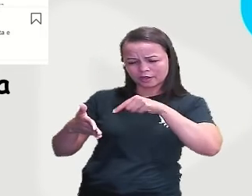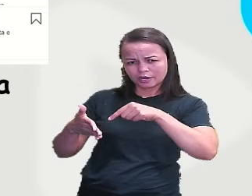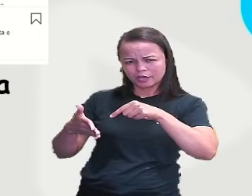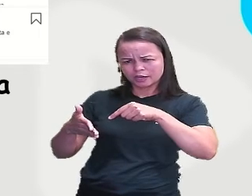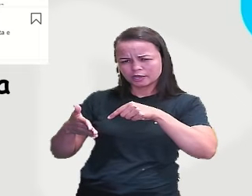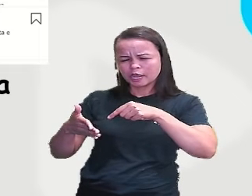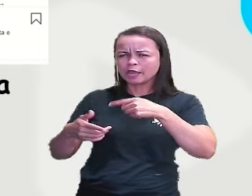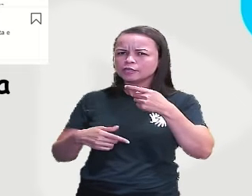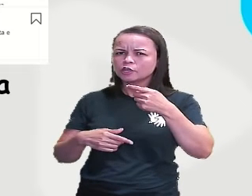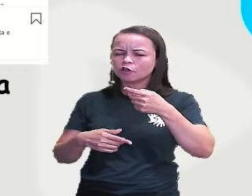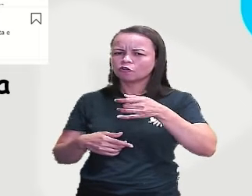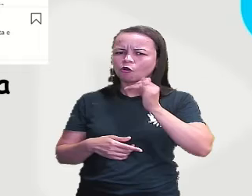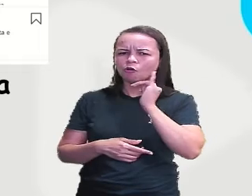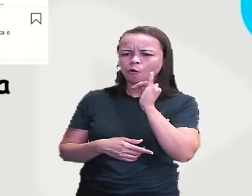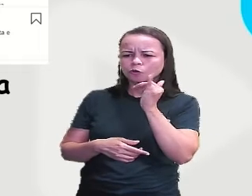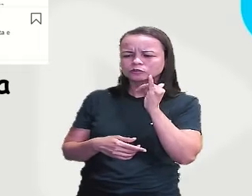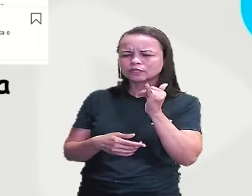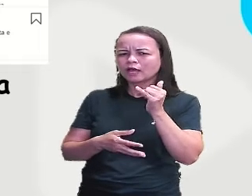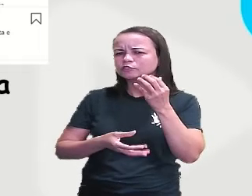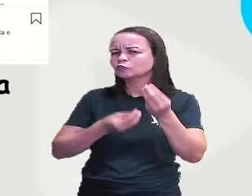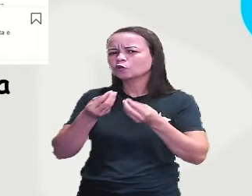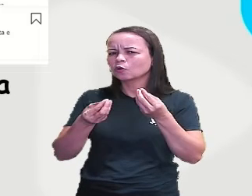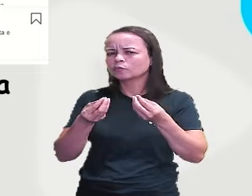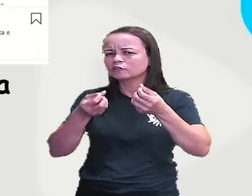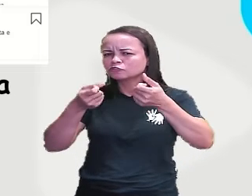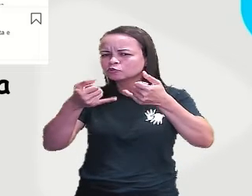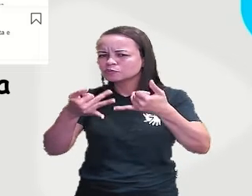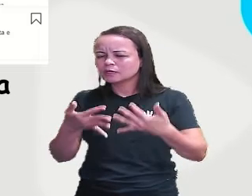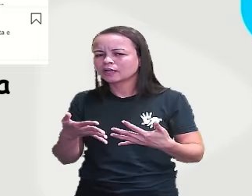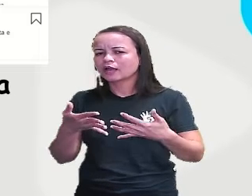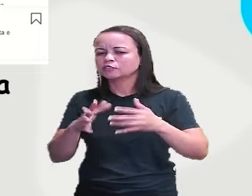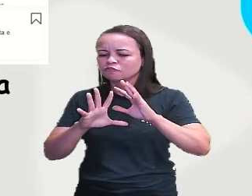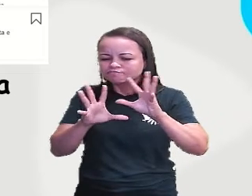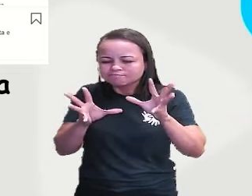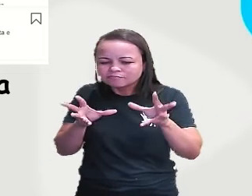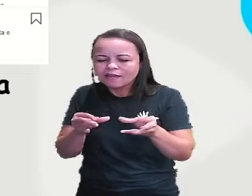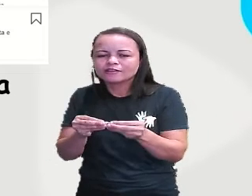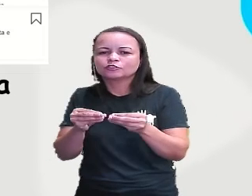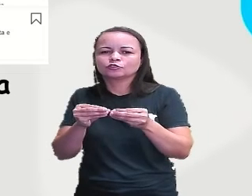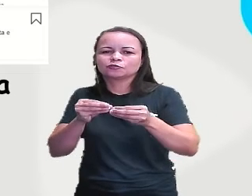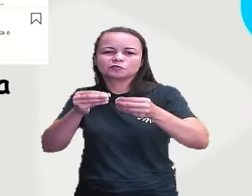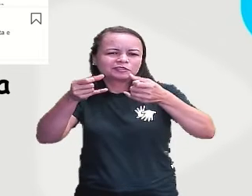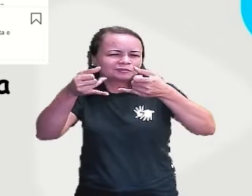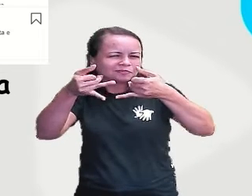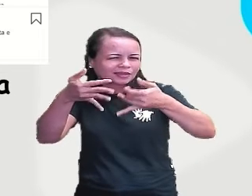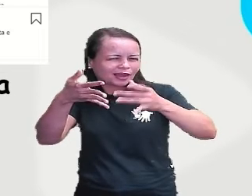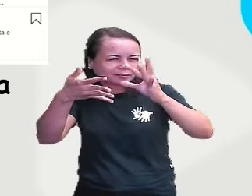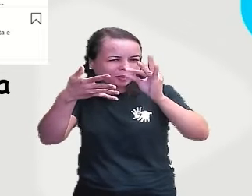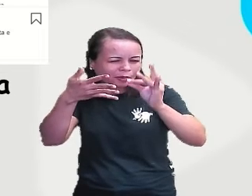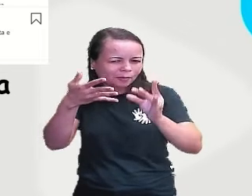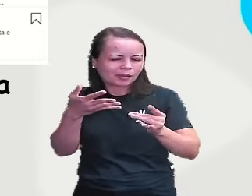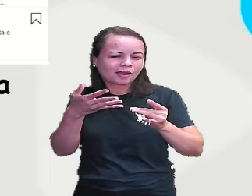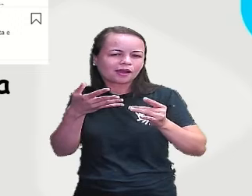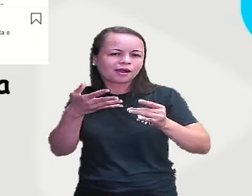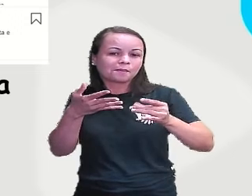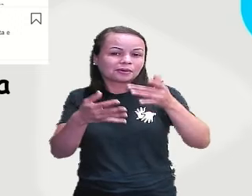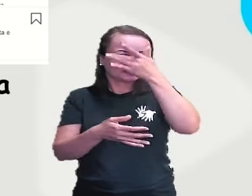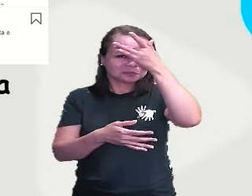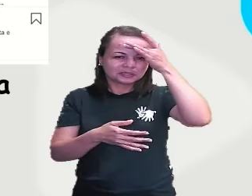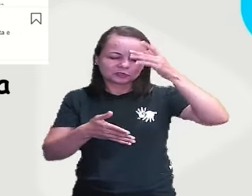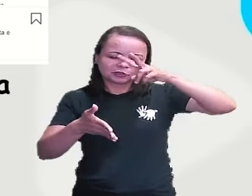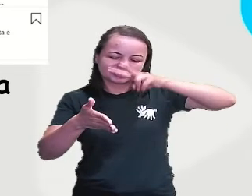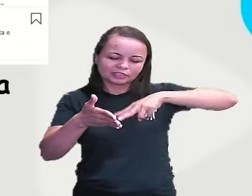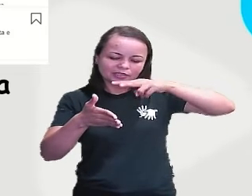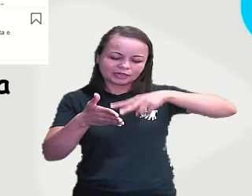minha impressão sobre esse livro, né? Esse livro fala de quê? Então eu faço um resumo, explicando para o leitor do que se trata